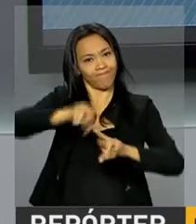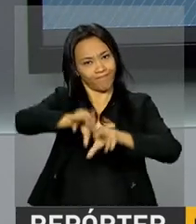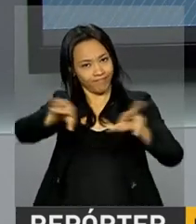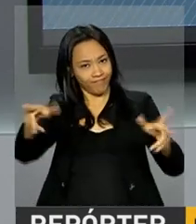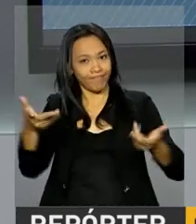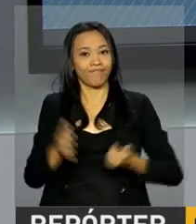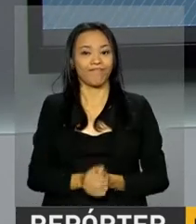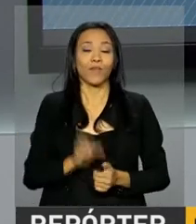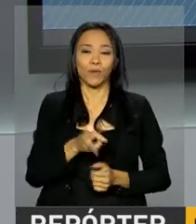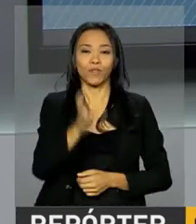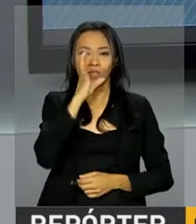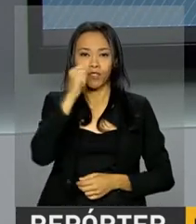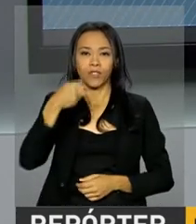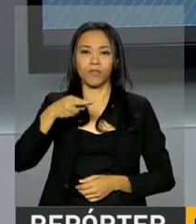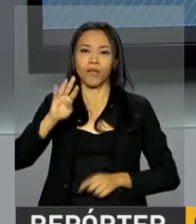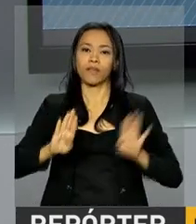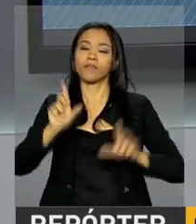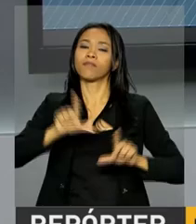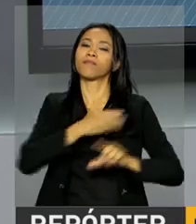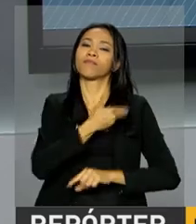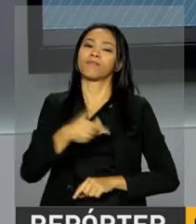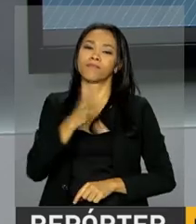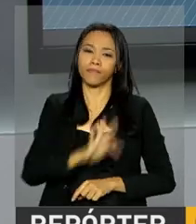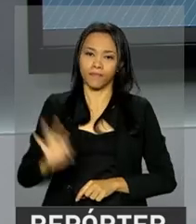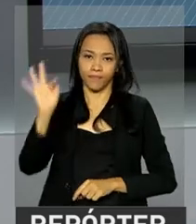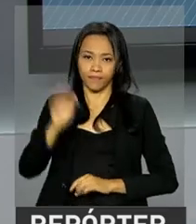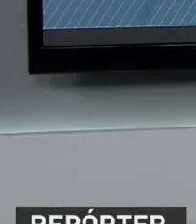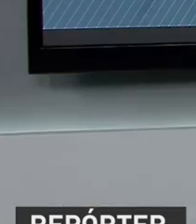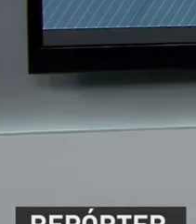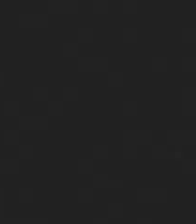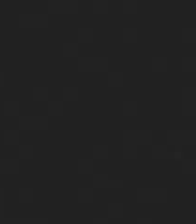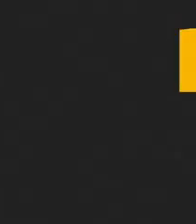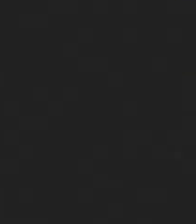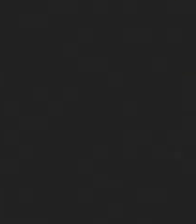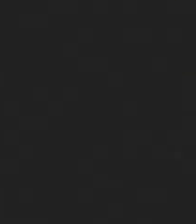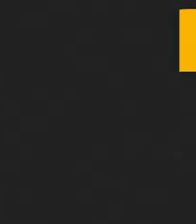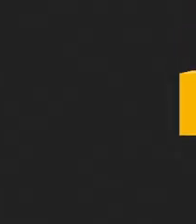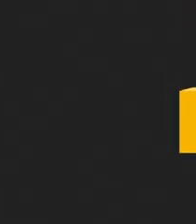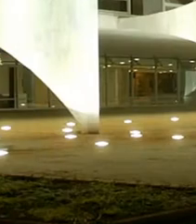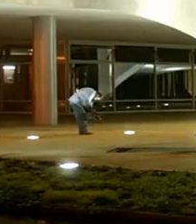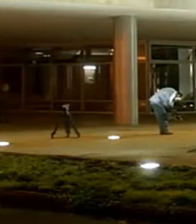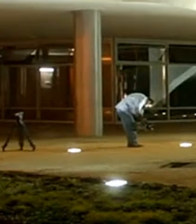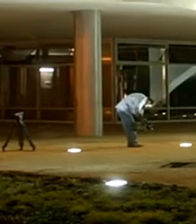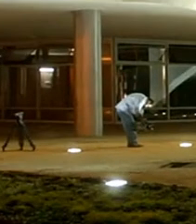redes sociais. Continue na NBR, a TV do Governo Federal.